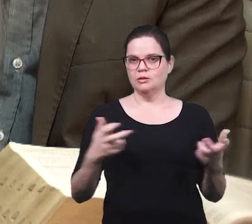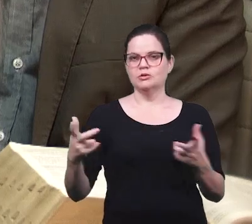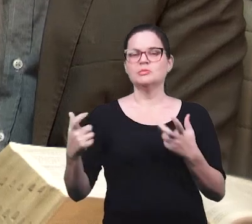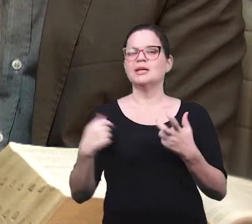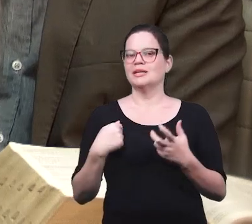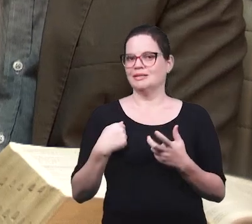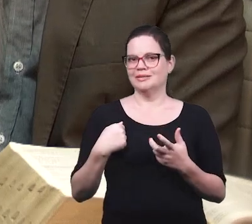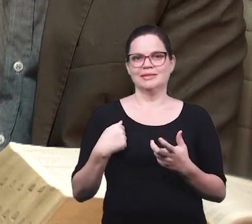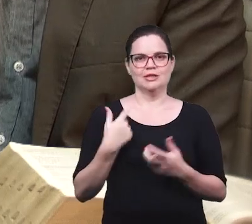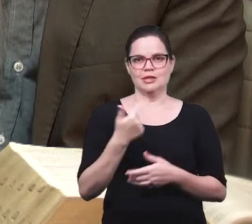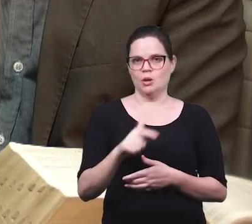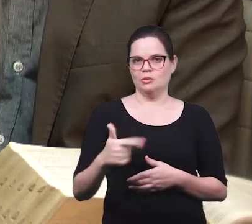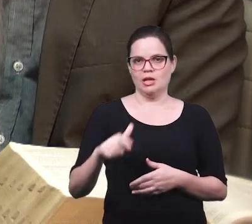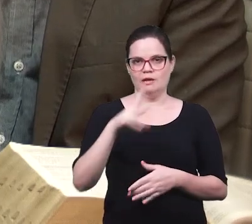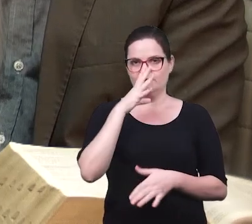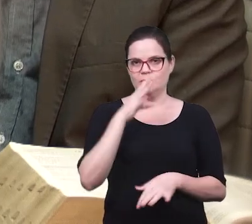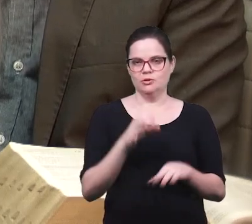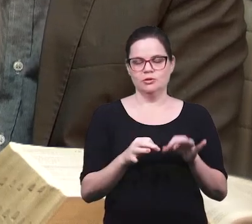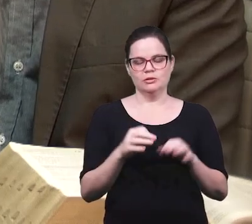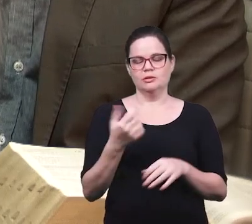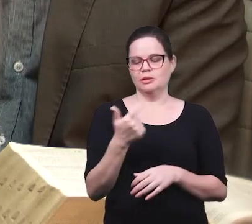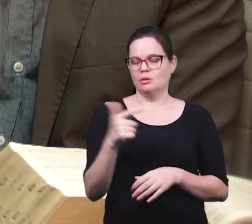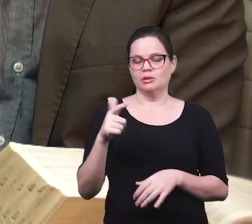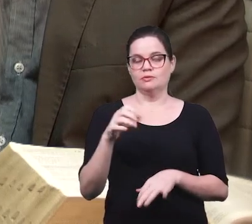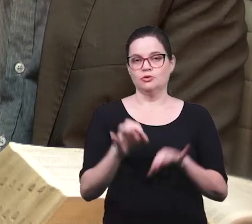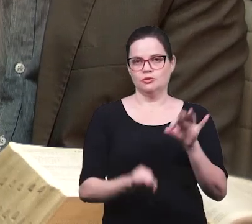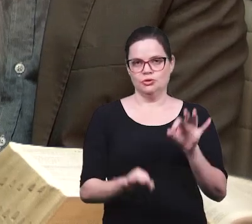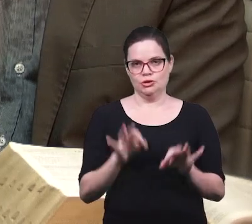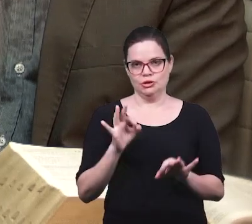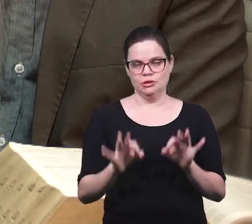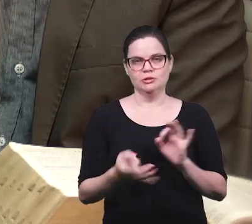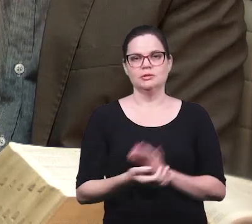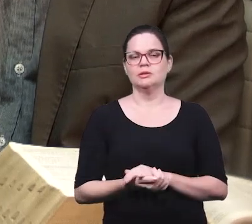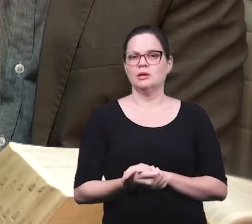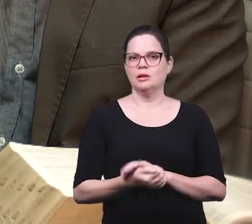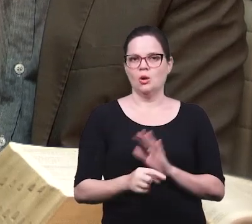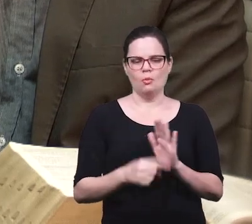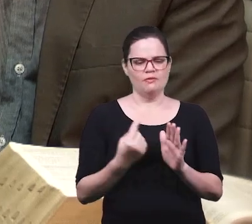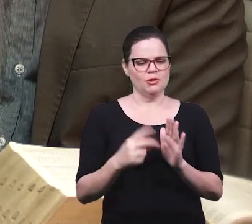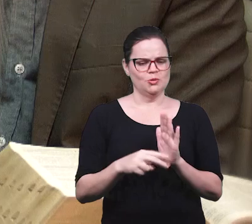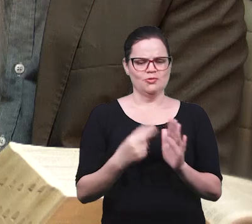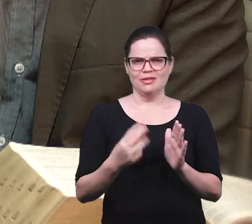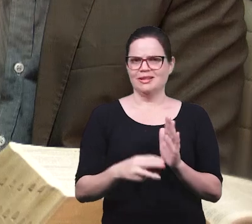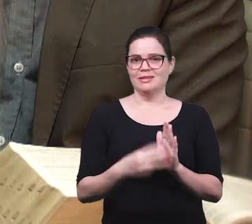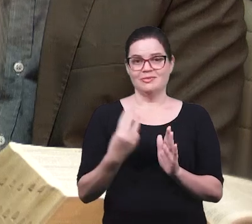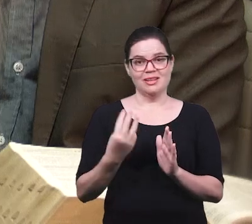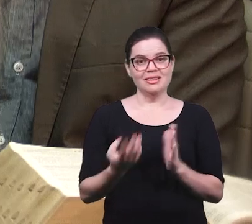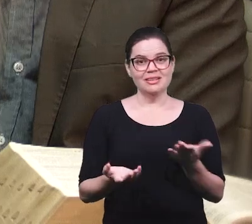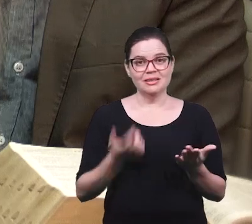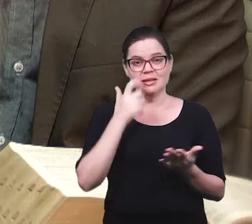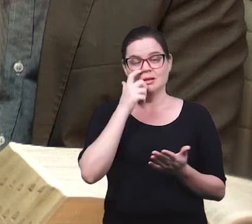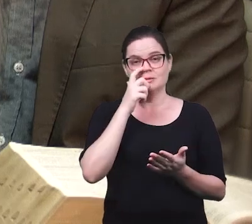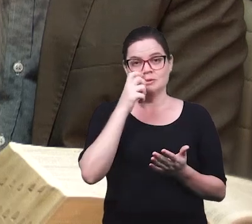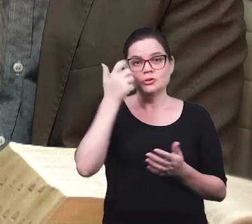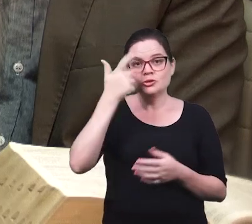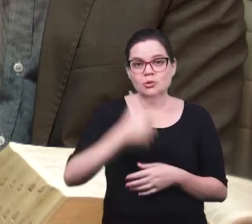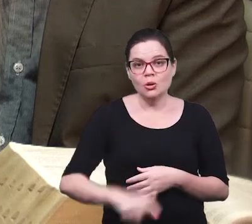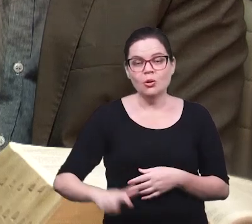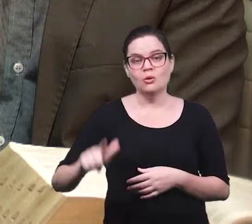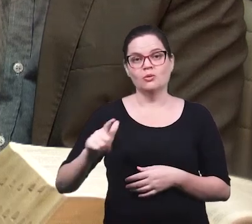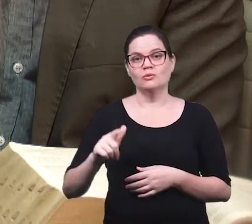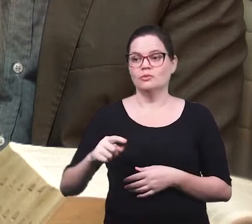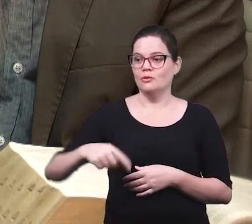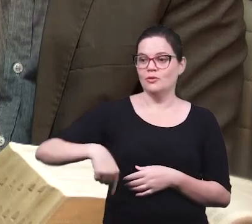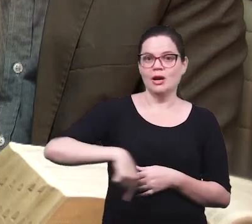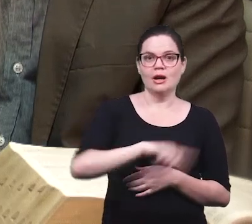por diversas vezes, não foi nenhuma nem duas, né? sim, E naquele momento, mais uma vez, ele é injustiçado, ele vai para uma prisão,